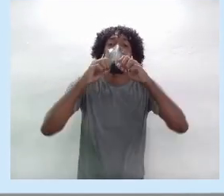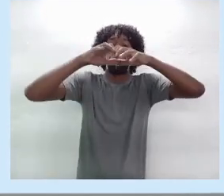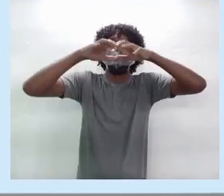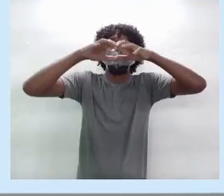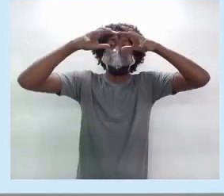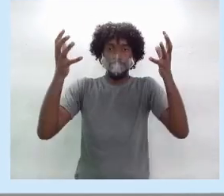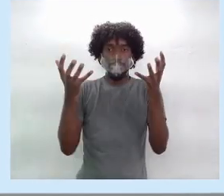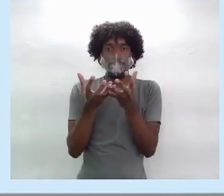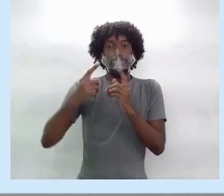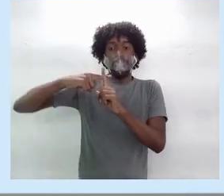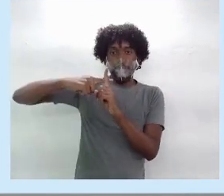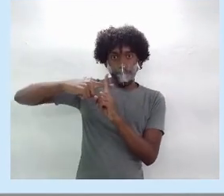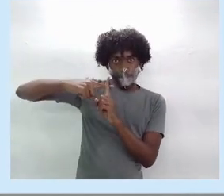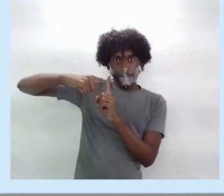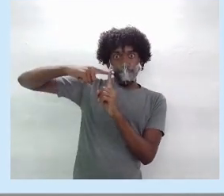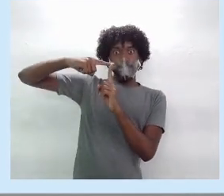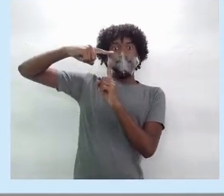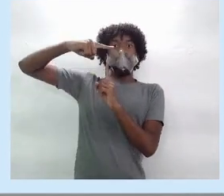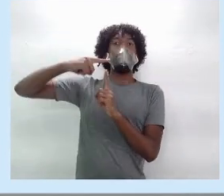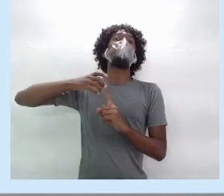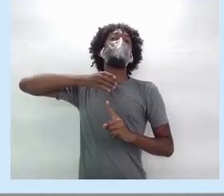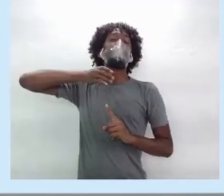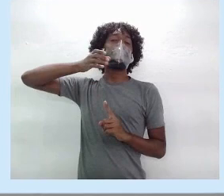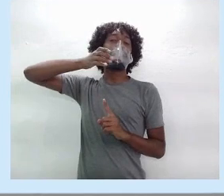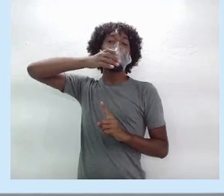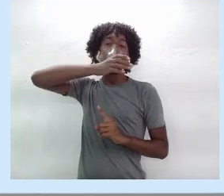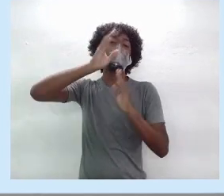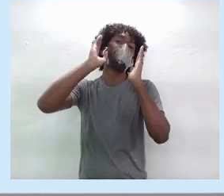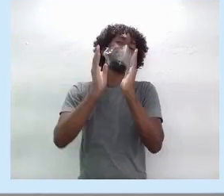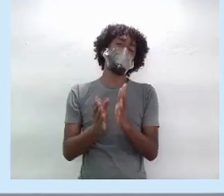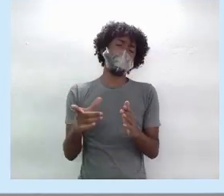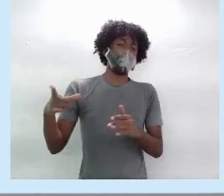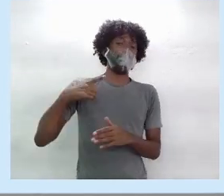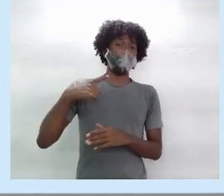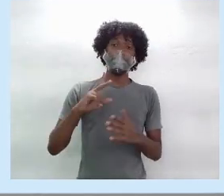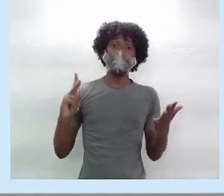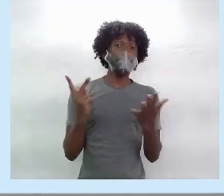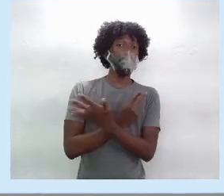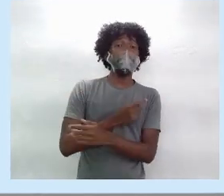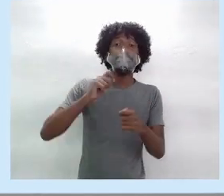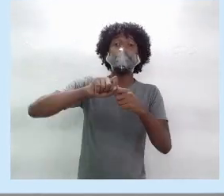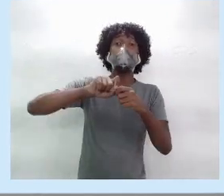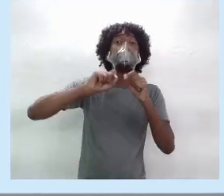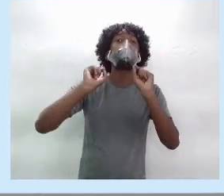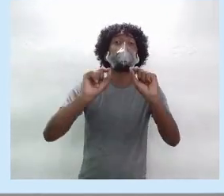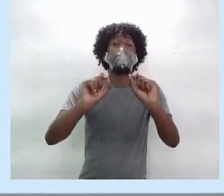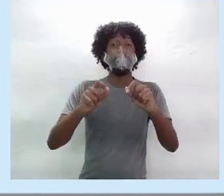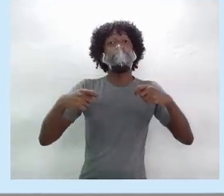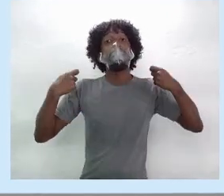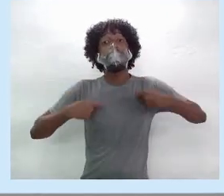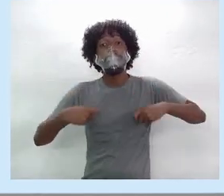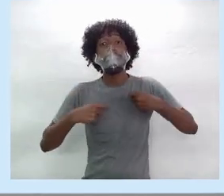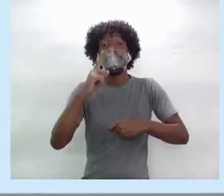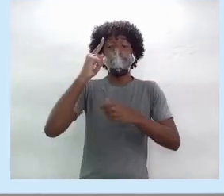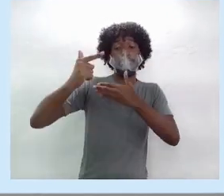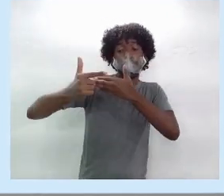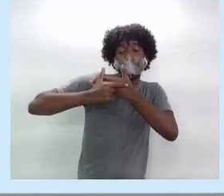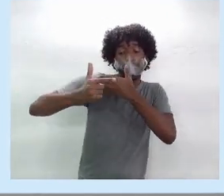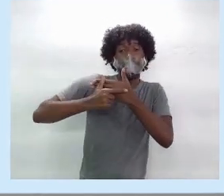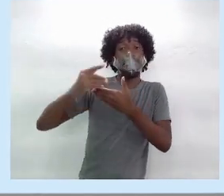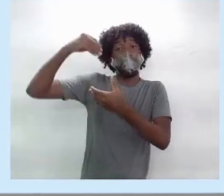temperatura da Terra. E daí, o que a gente tem que fazer? Existe um papel na